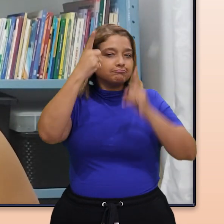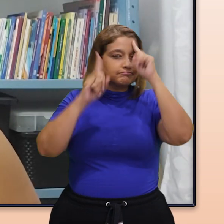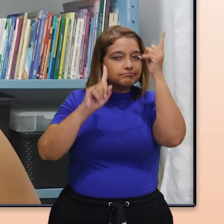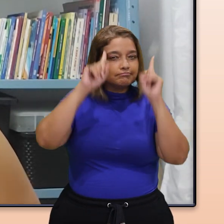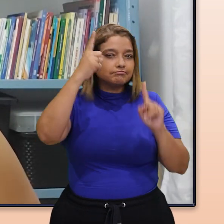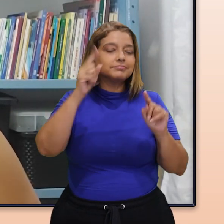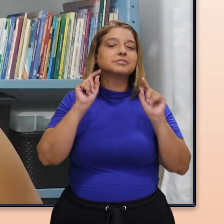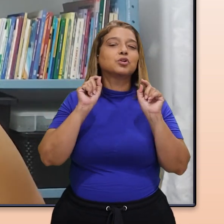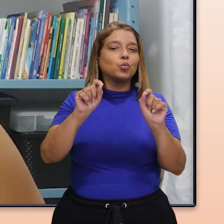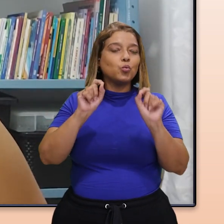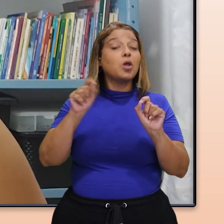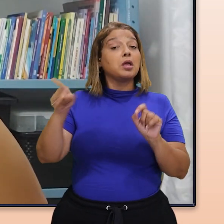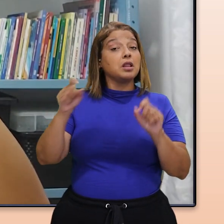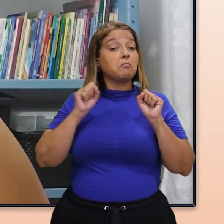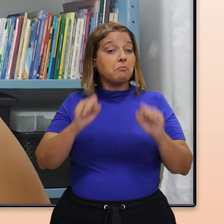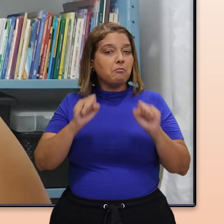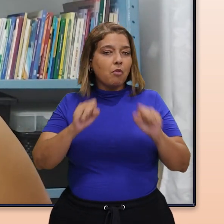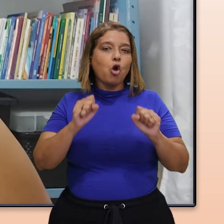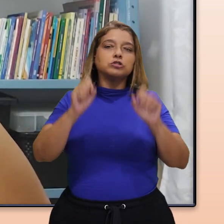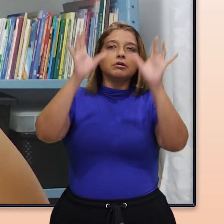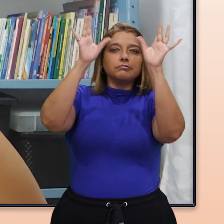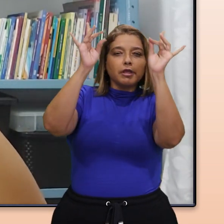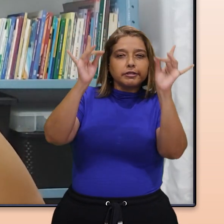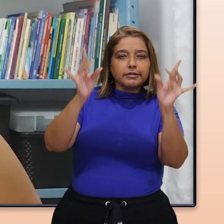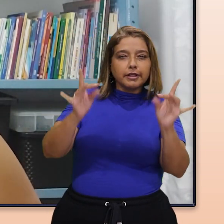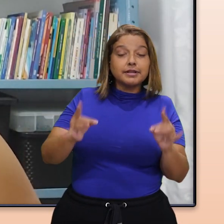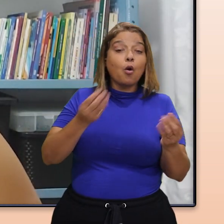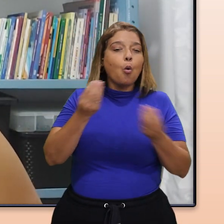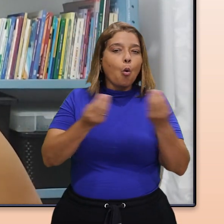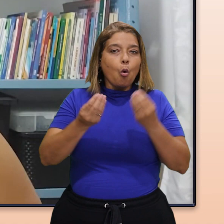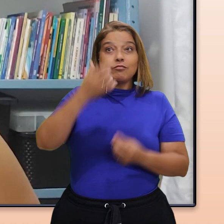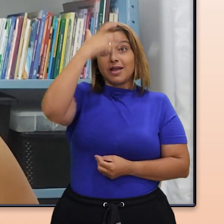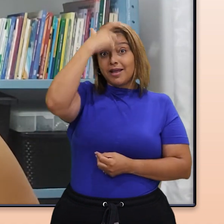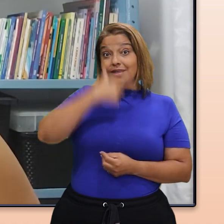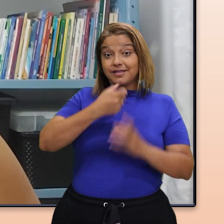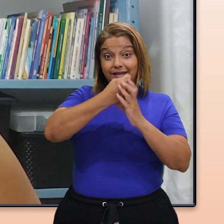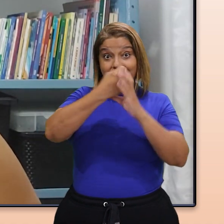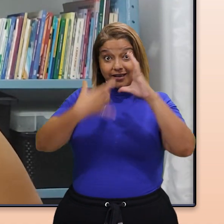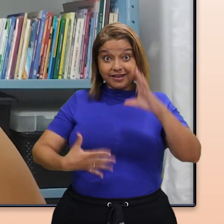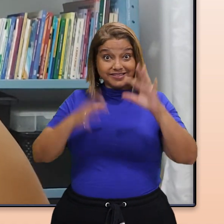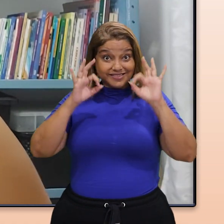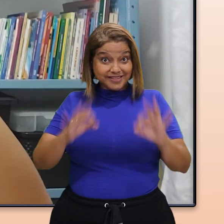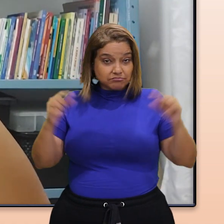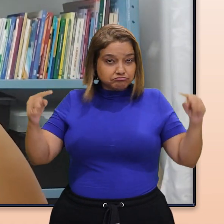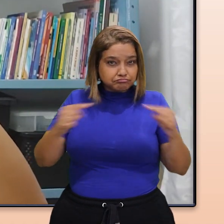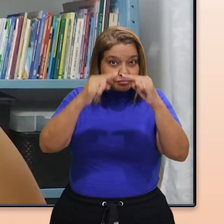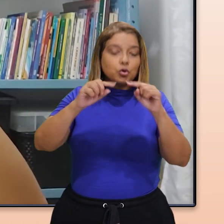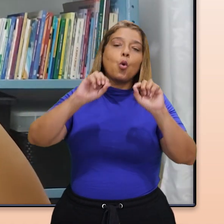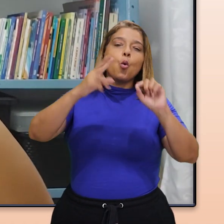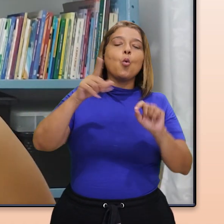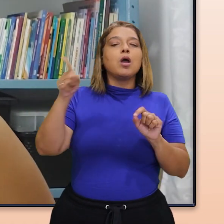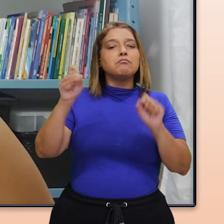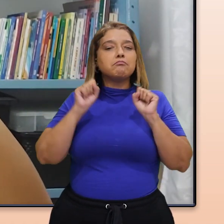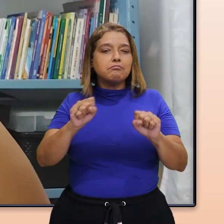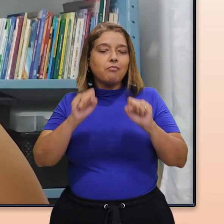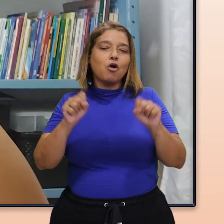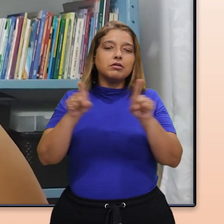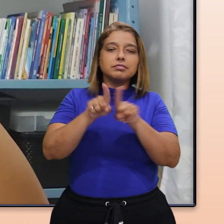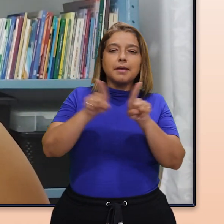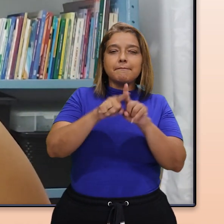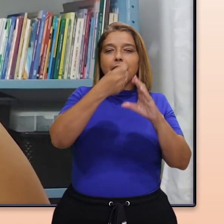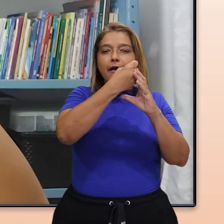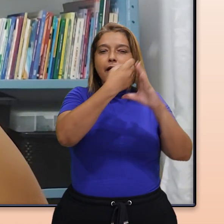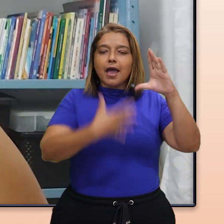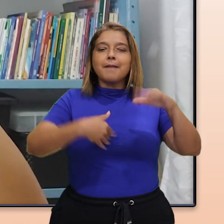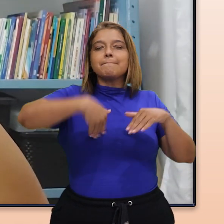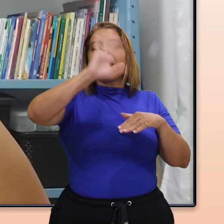criatividade, ele pode retratar exatamente como ele é, ou ele pode destacar algumas